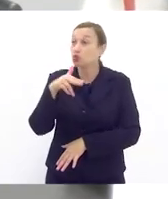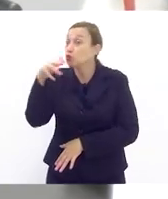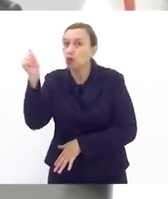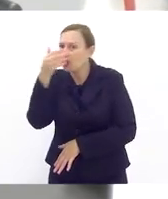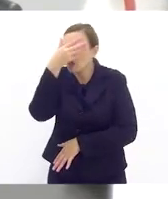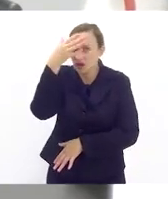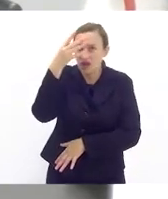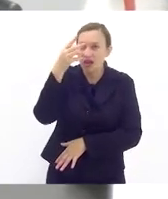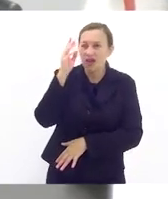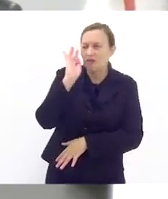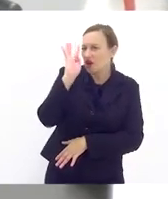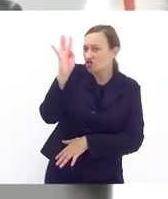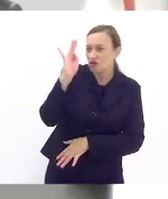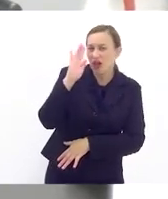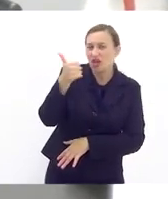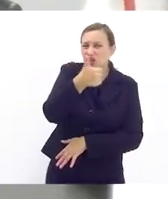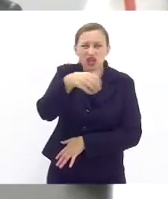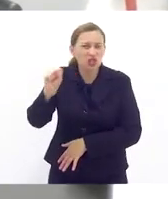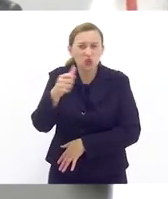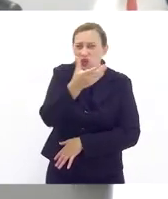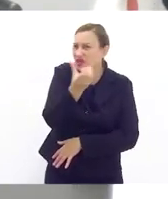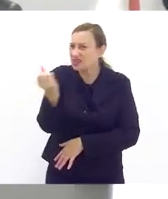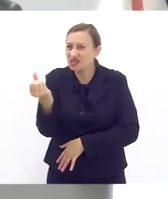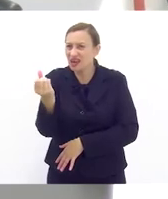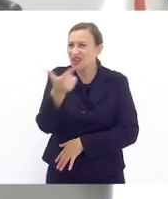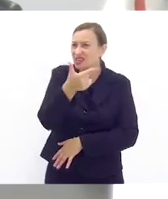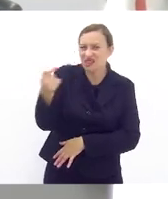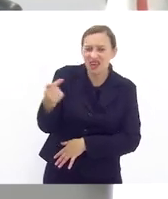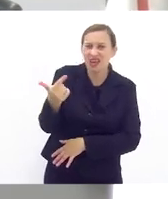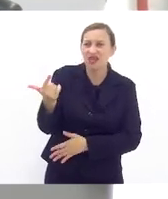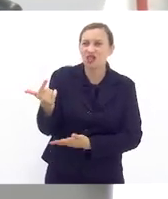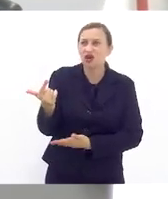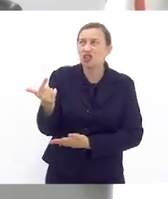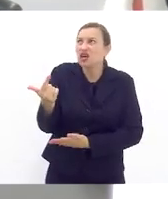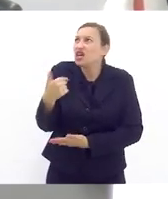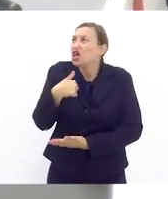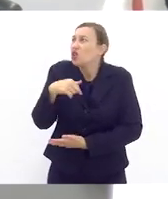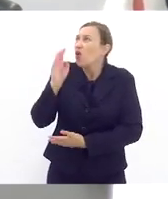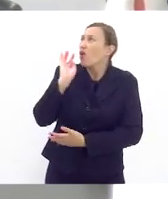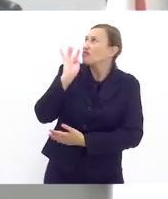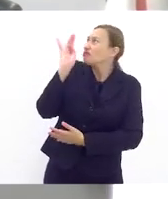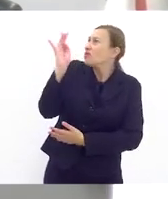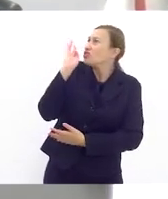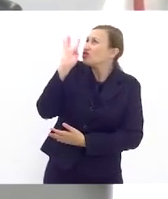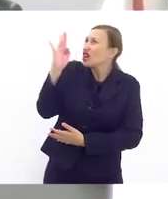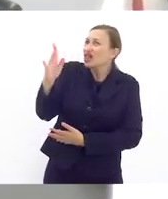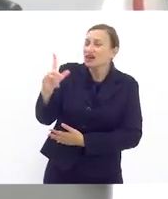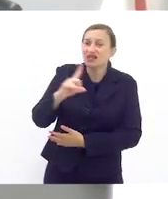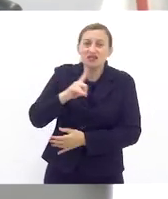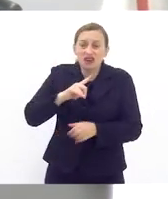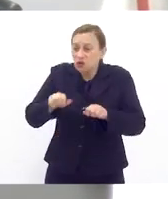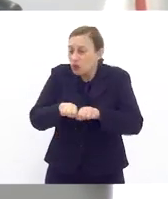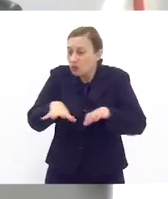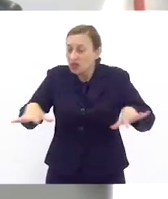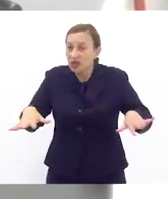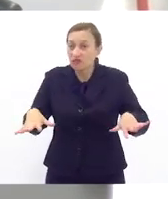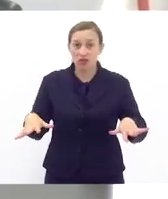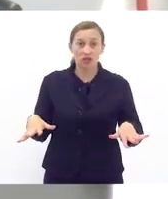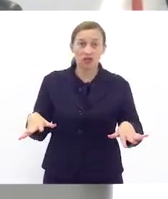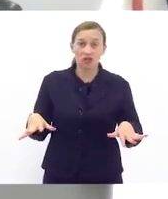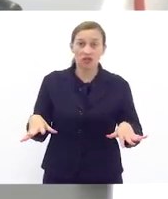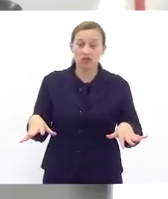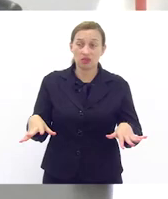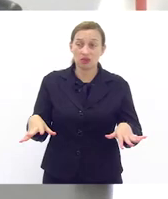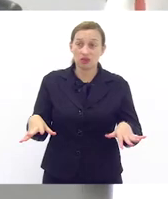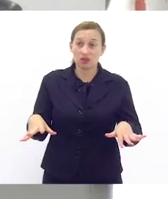em 2018 em 2016 2017 que nós imaginaríamos que fossemos atravessados com a pandemia